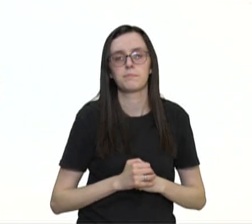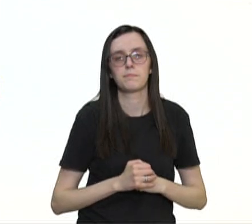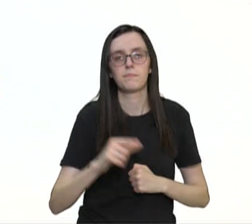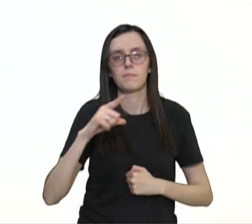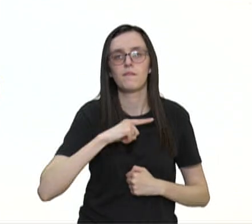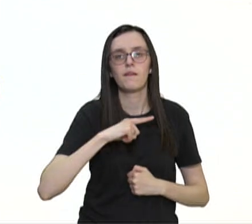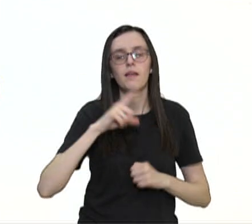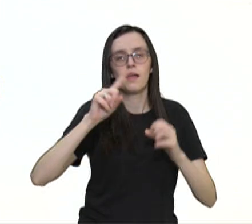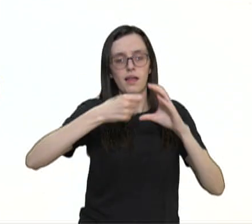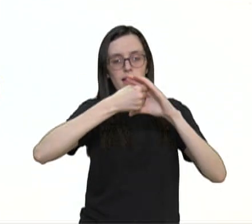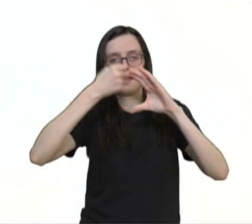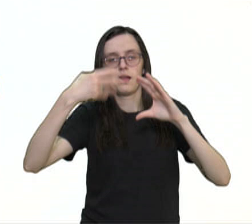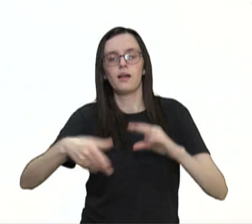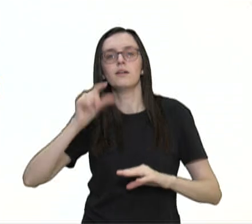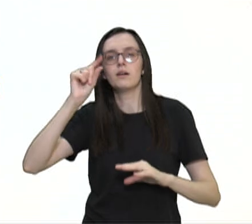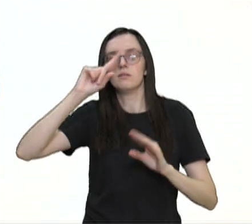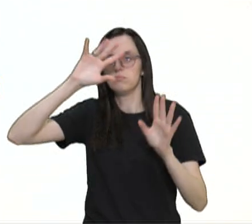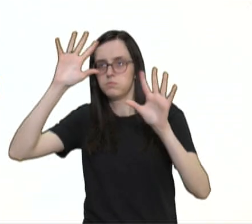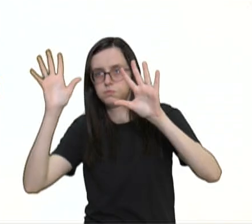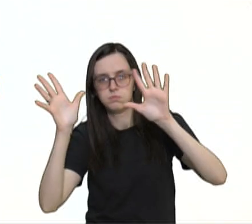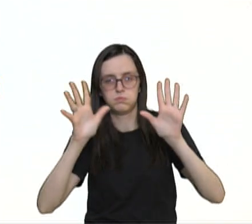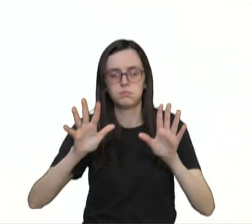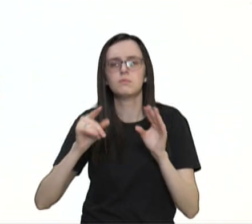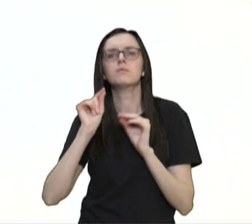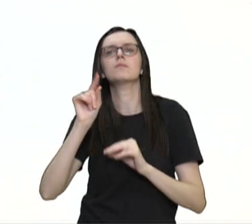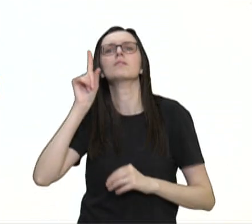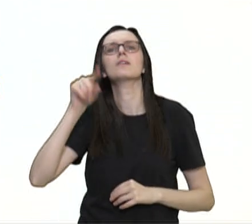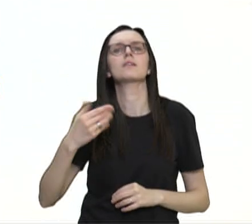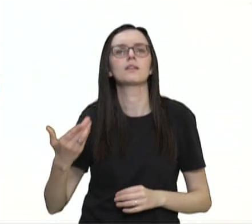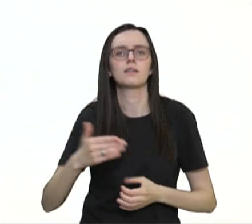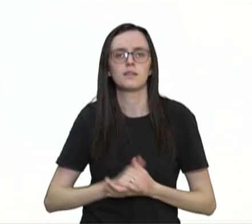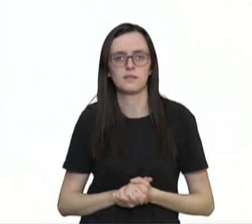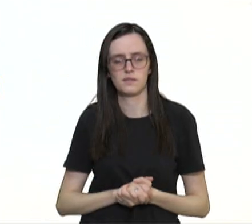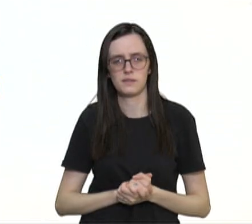tinha por característica o contorcionismo exagerado?